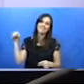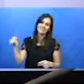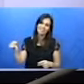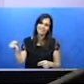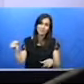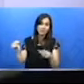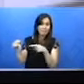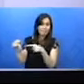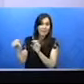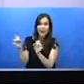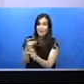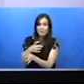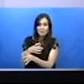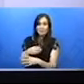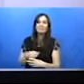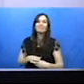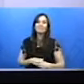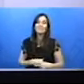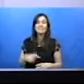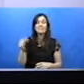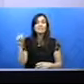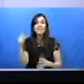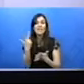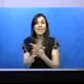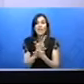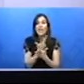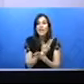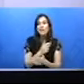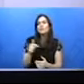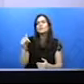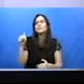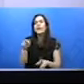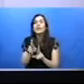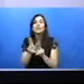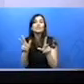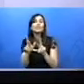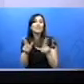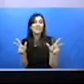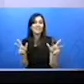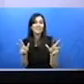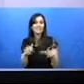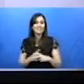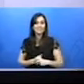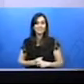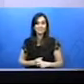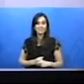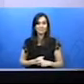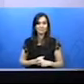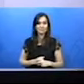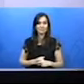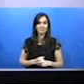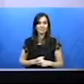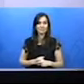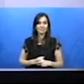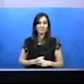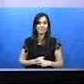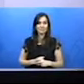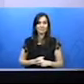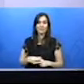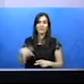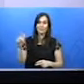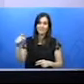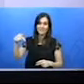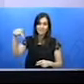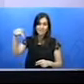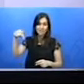4, 5, 6, 7. Então, nós temos 7 diferenças. Aqui nós deixamos o número 7 para fazer a grafia